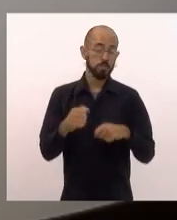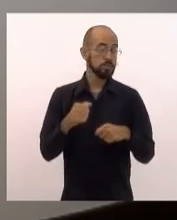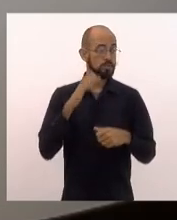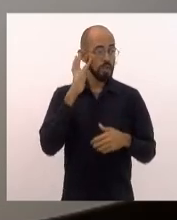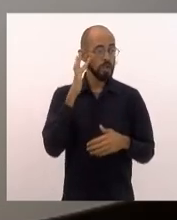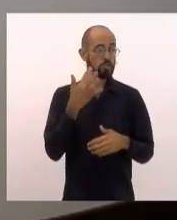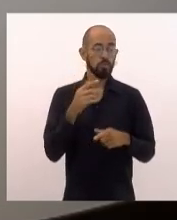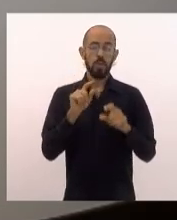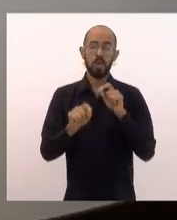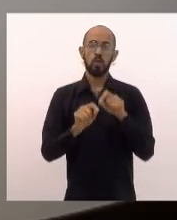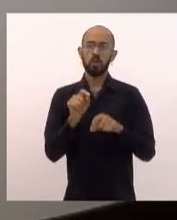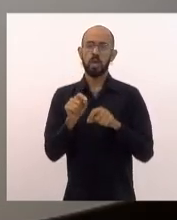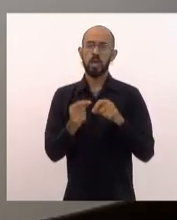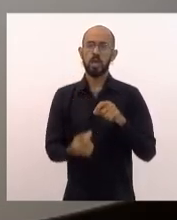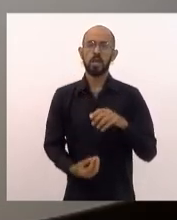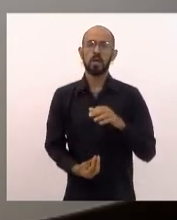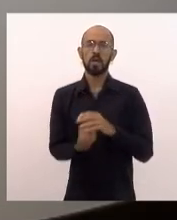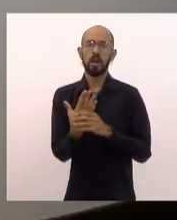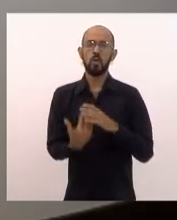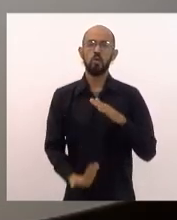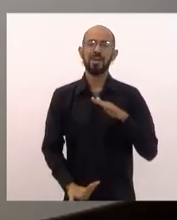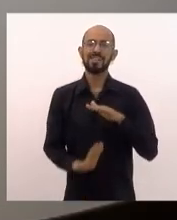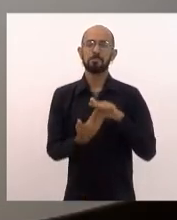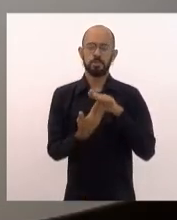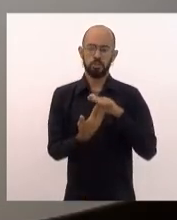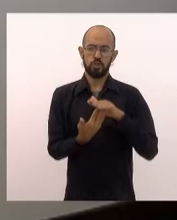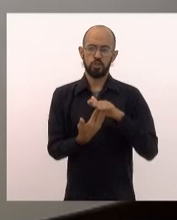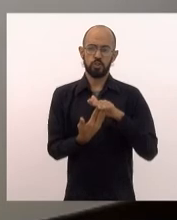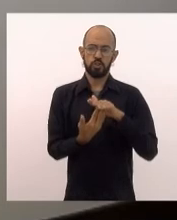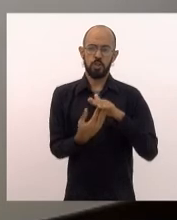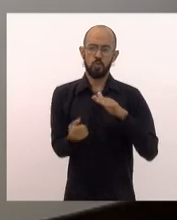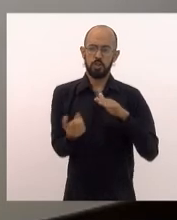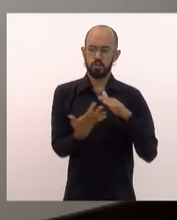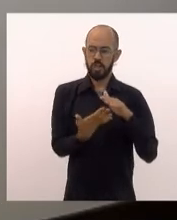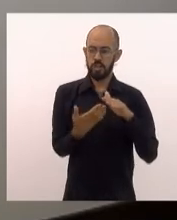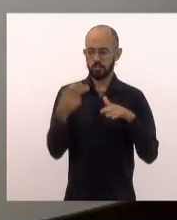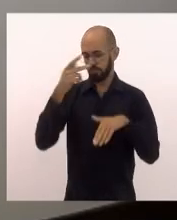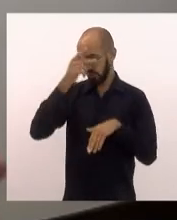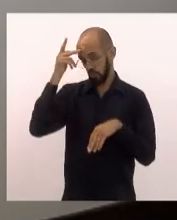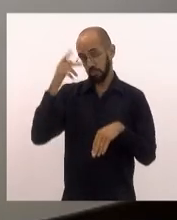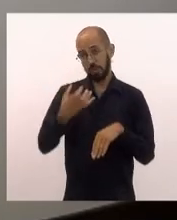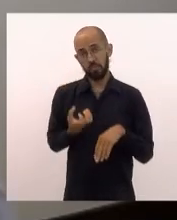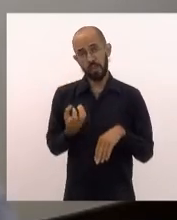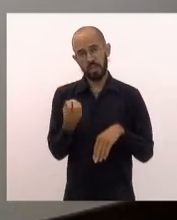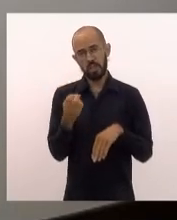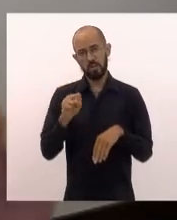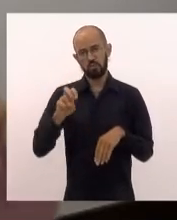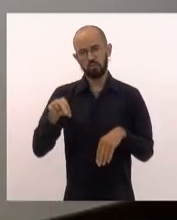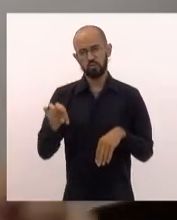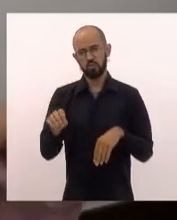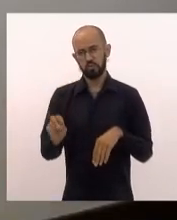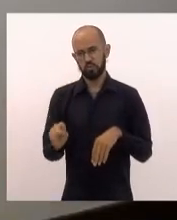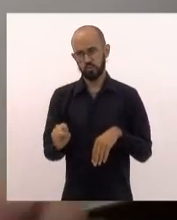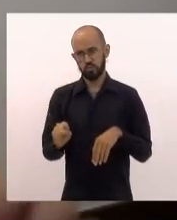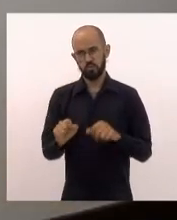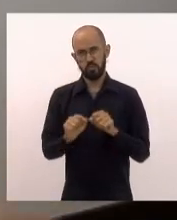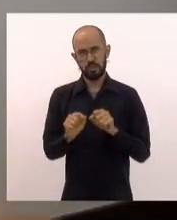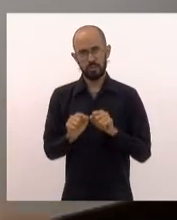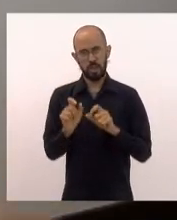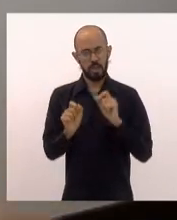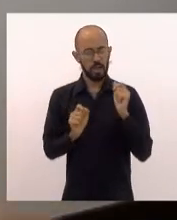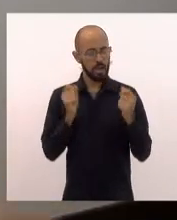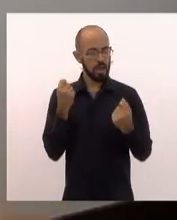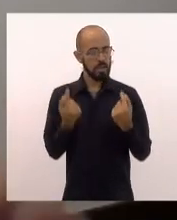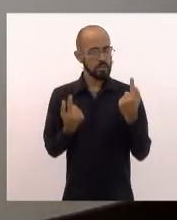é limitar o número de passageiros no Santos Dumont. Fazer a licitação isolada não resolve o problema do Rio